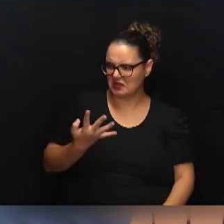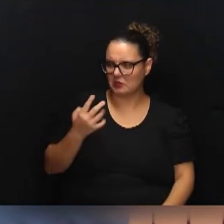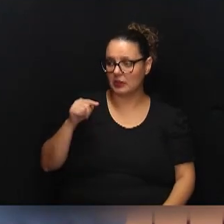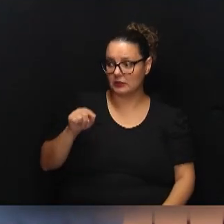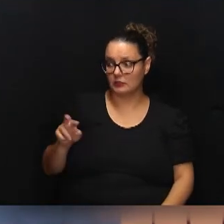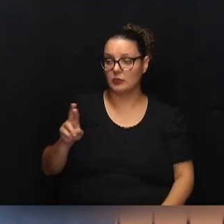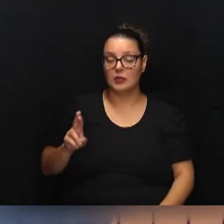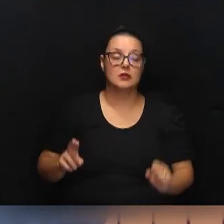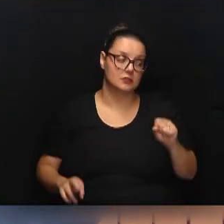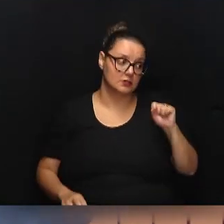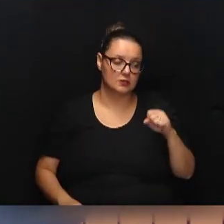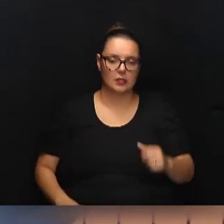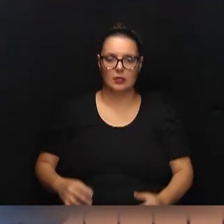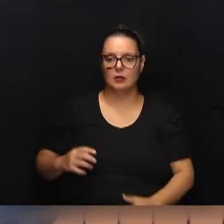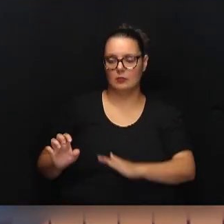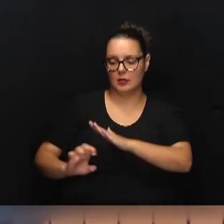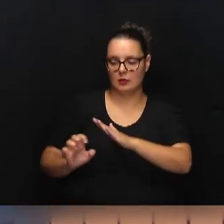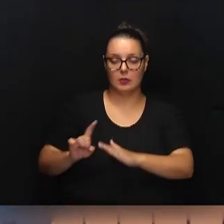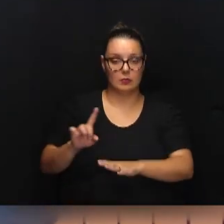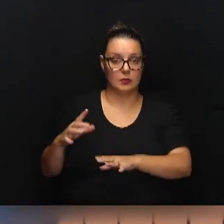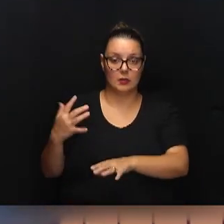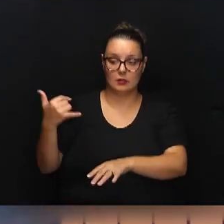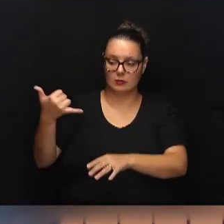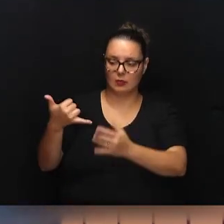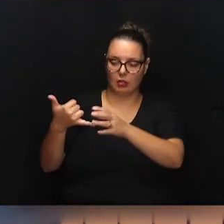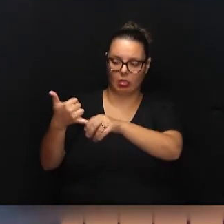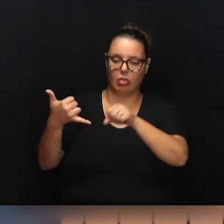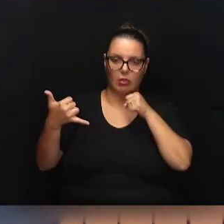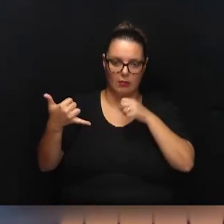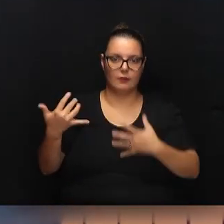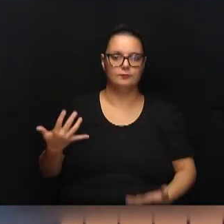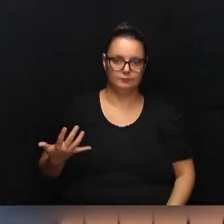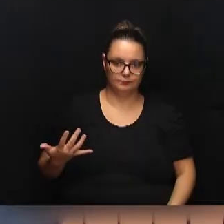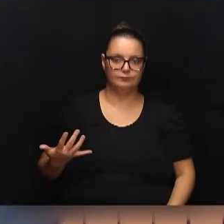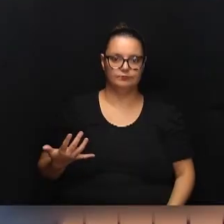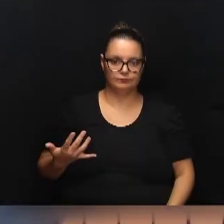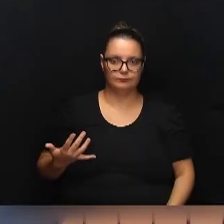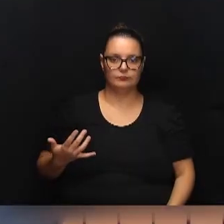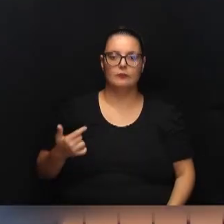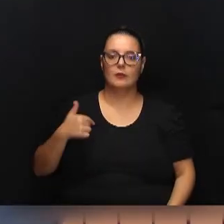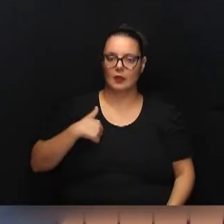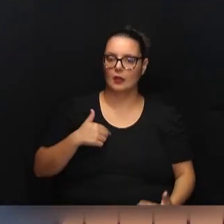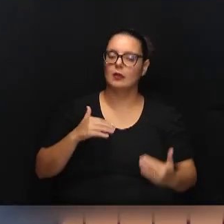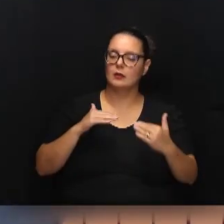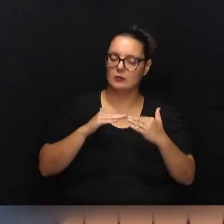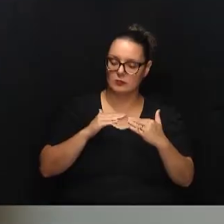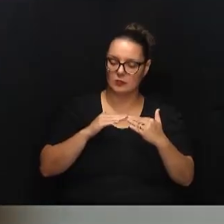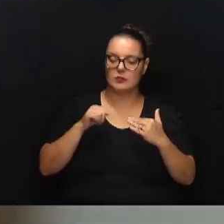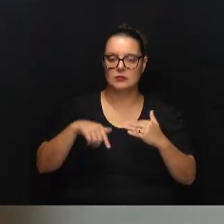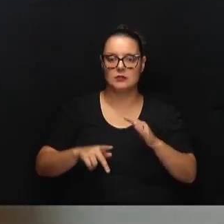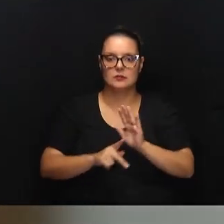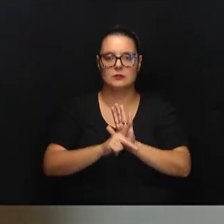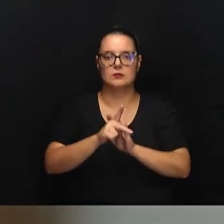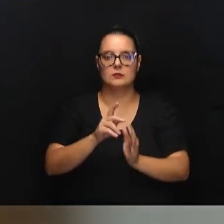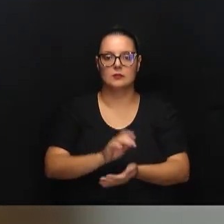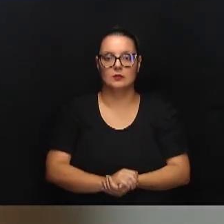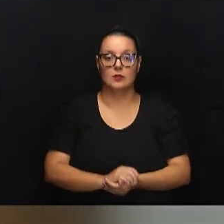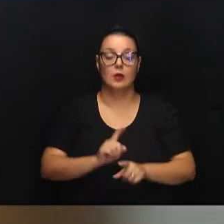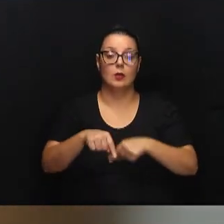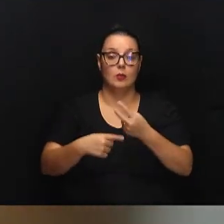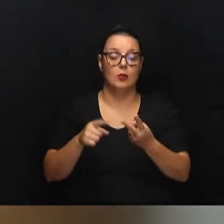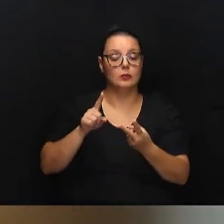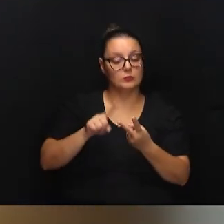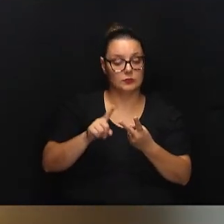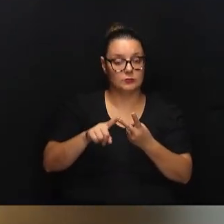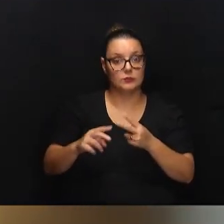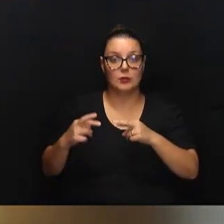R$4.000 para a empresa que não retirar esses fios. Então, sou favorável a esse projeto. O outro projeto